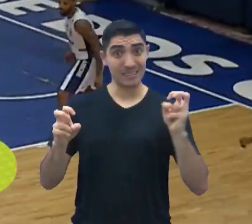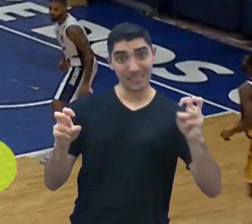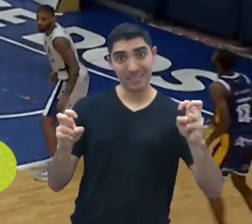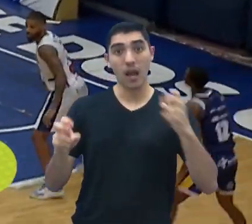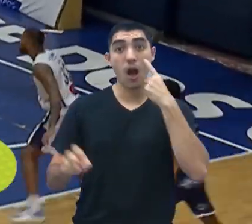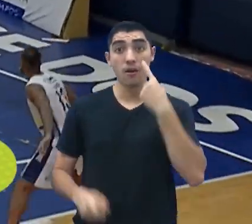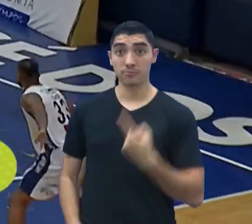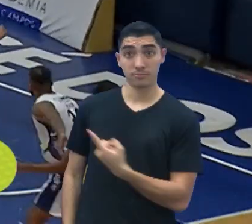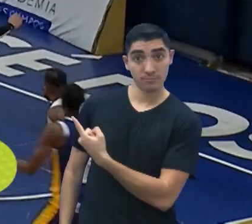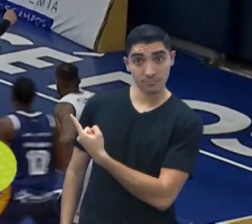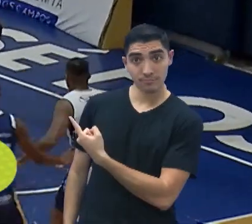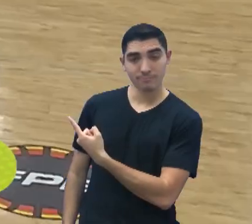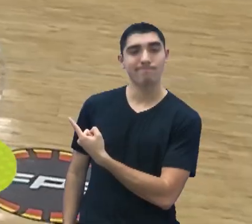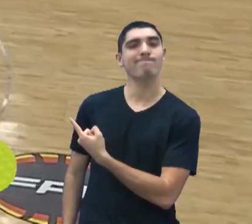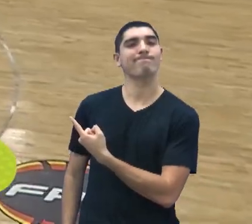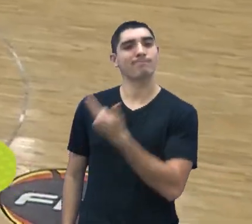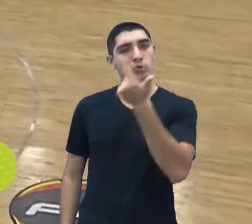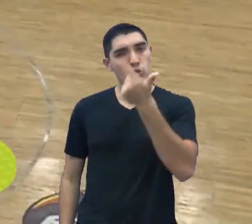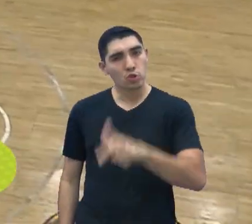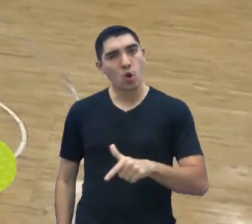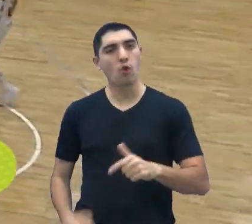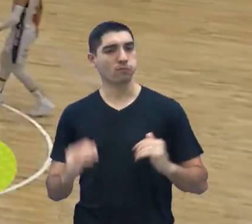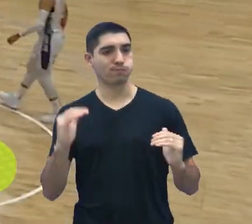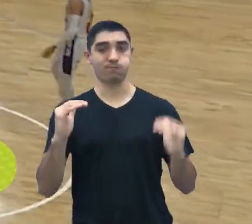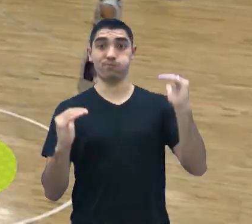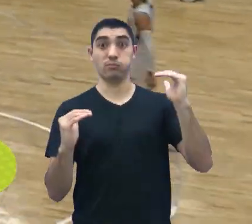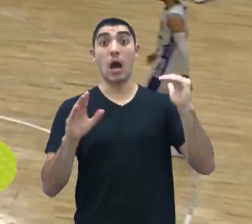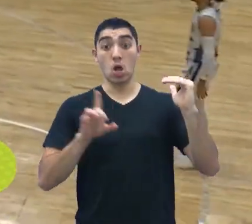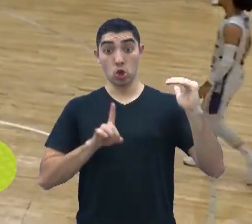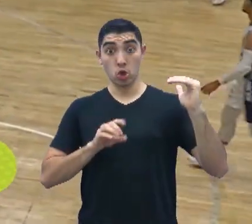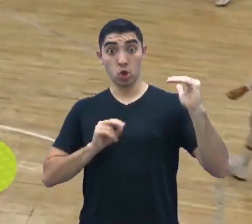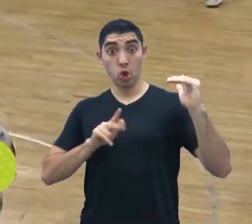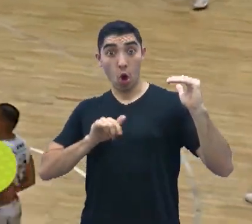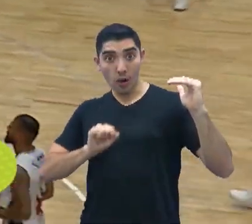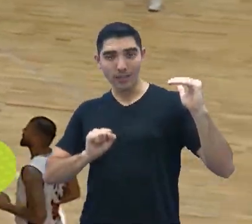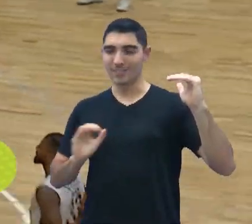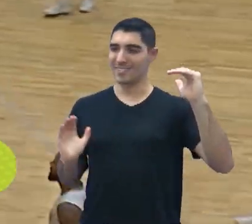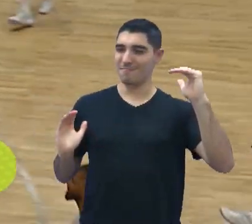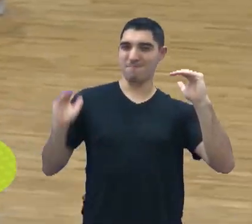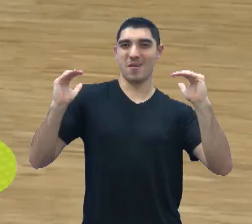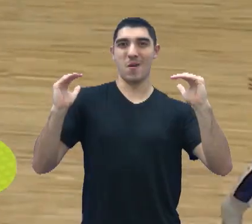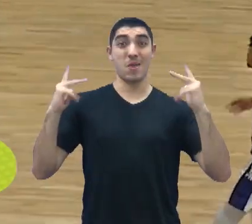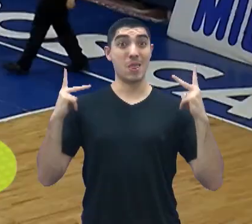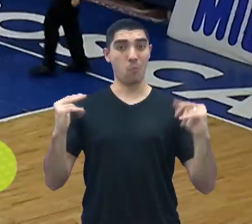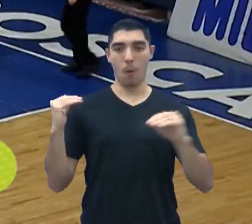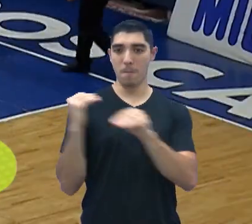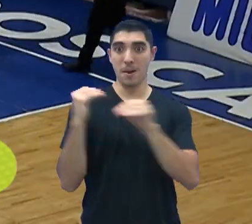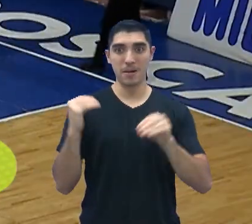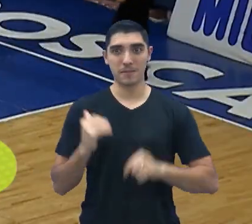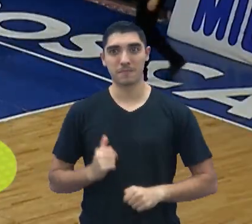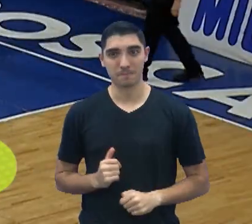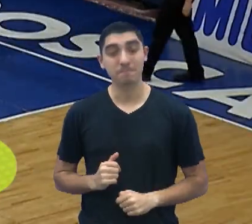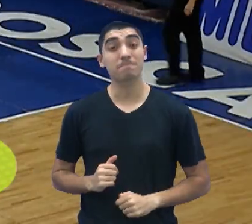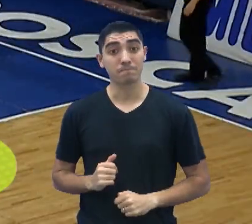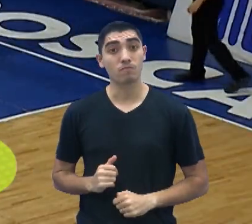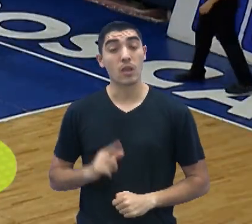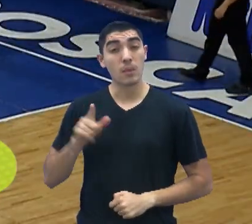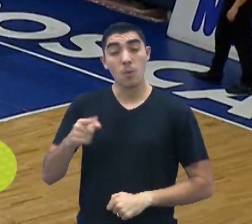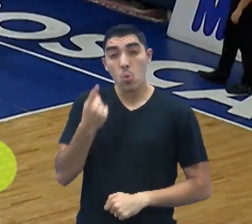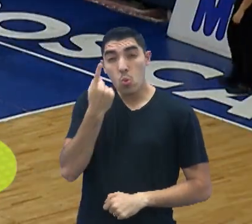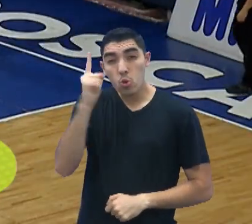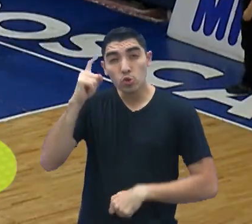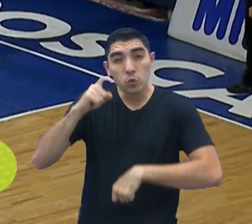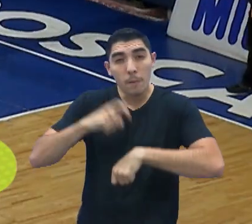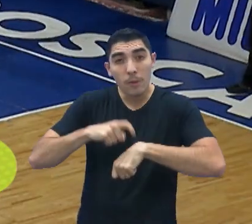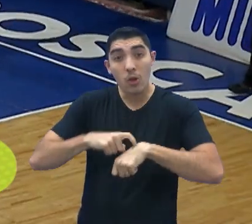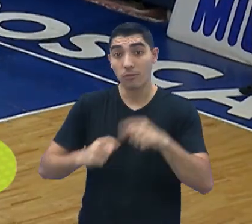o Mogi de novo na frente, mas Douglas dos Santos deixou tudo igual da mesma forma. No minuto final, Johnson